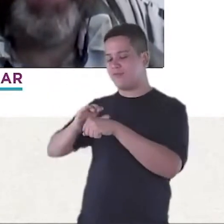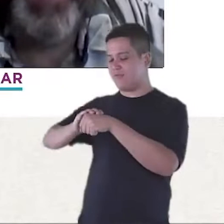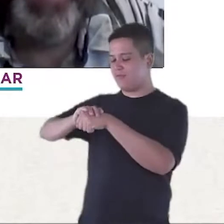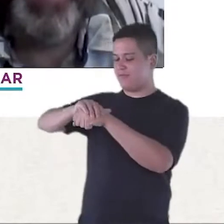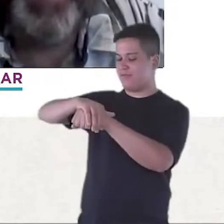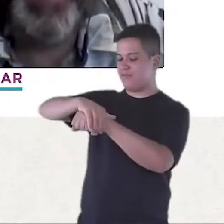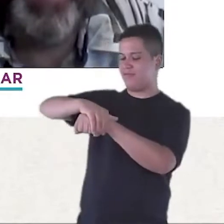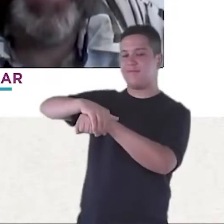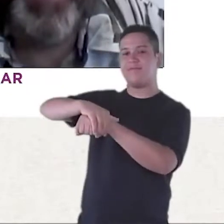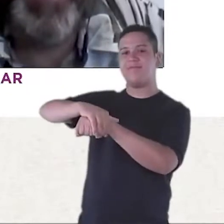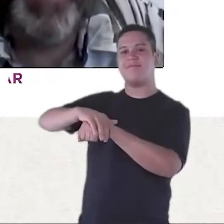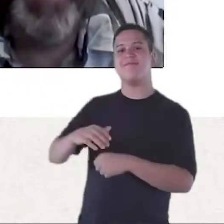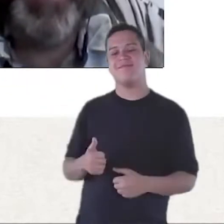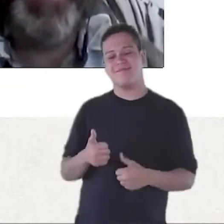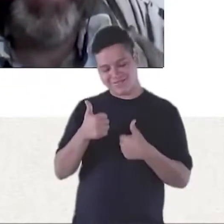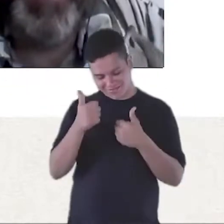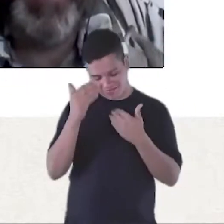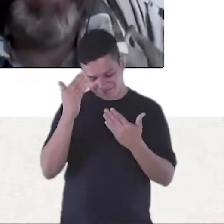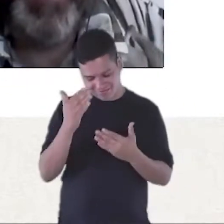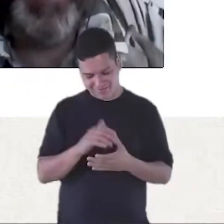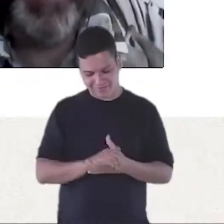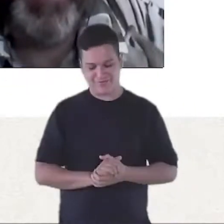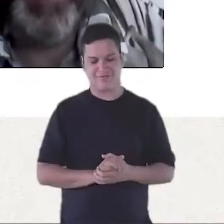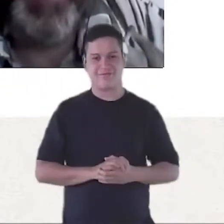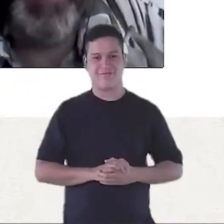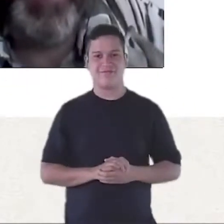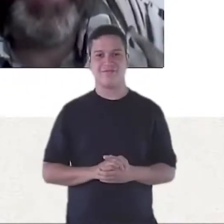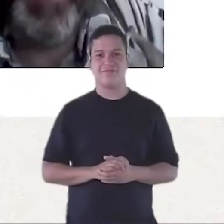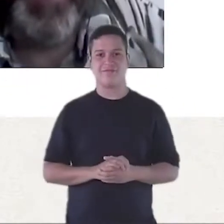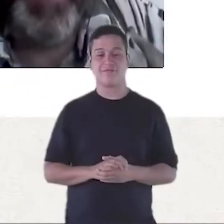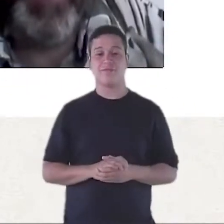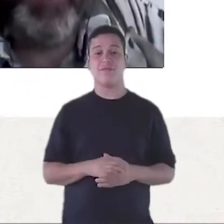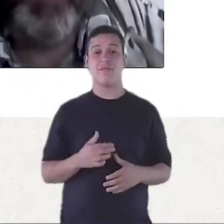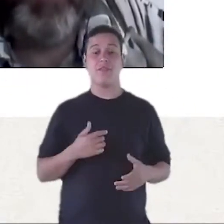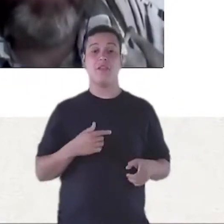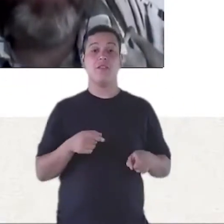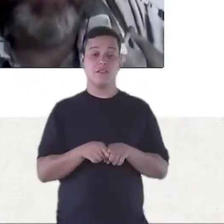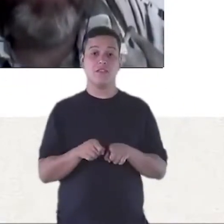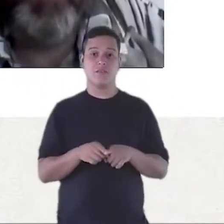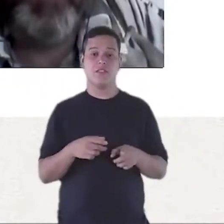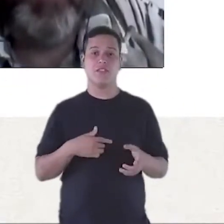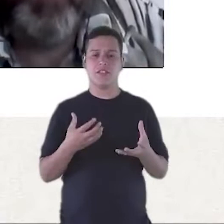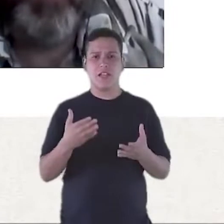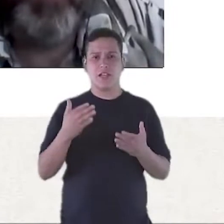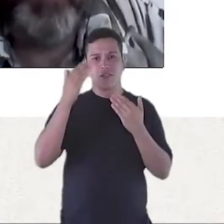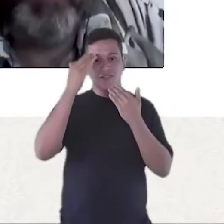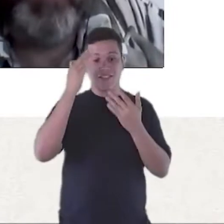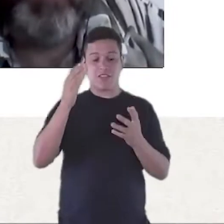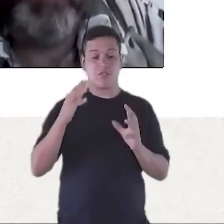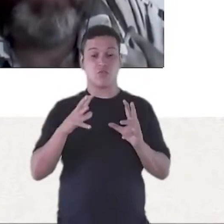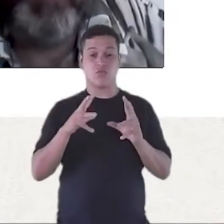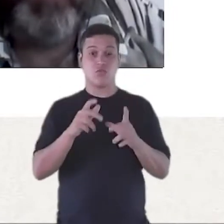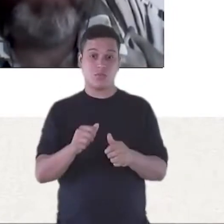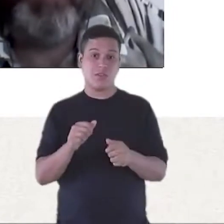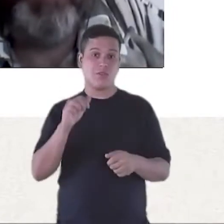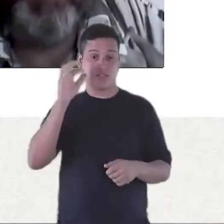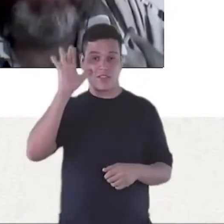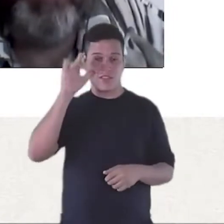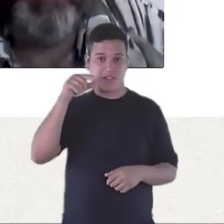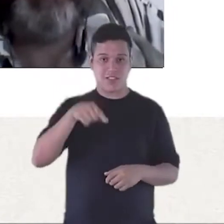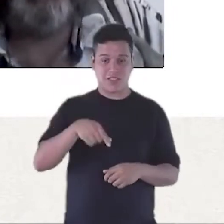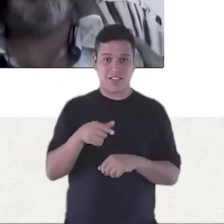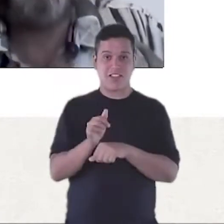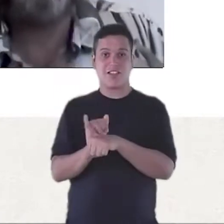Maravilhoso, maravilhoso. Muito obrigado, Sérgio. Agradeço também o pessoal que está aí no YouTube, que está nas redes sociais conversando com a